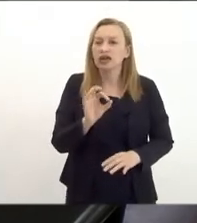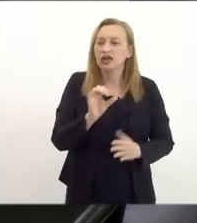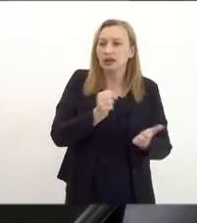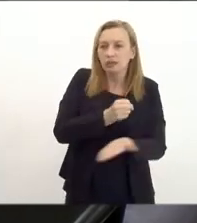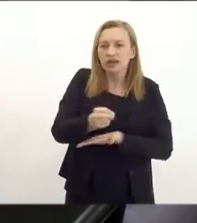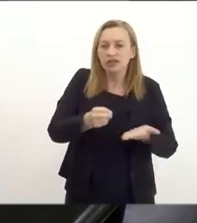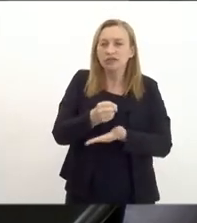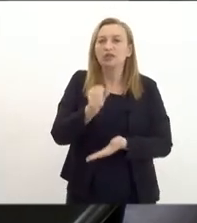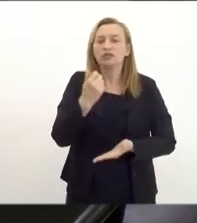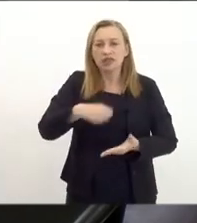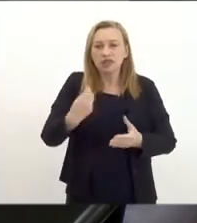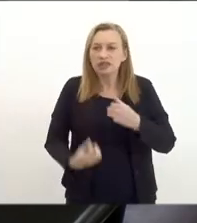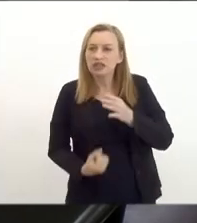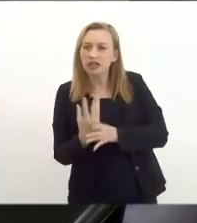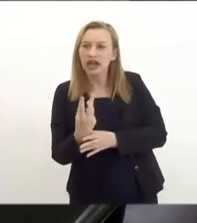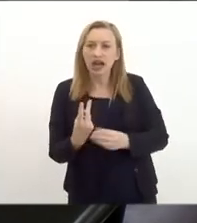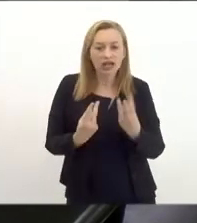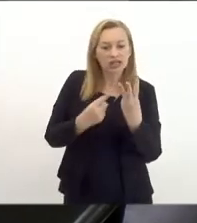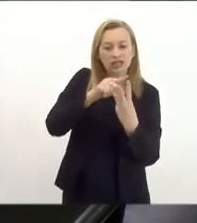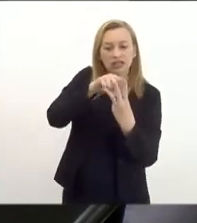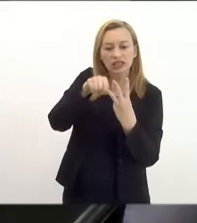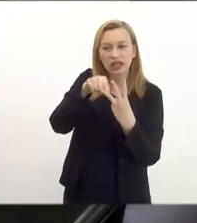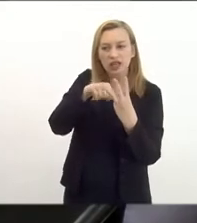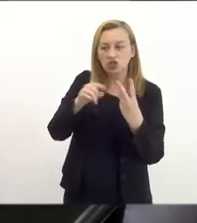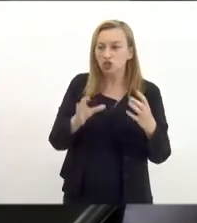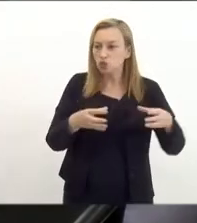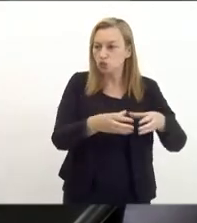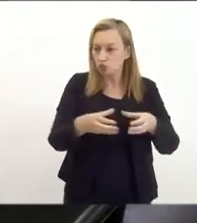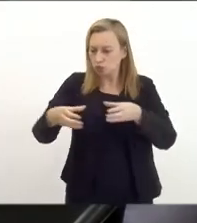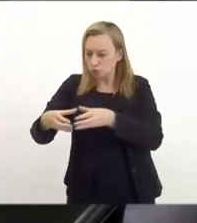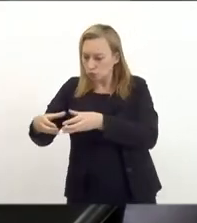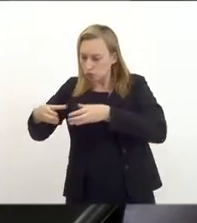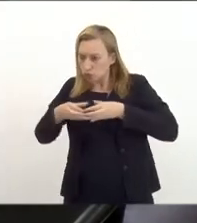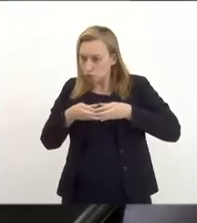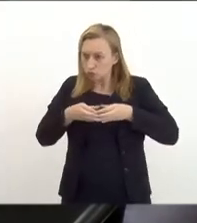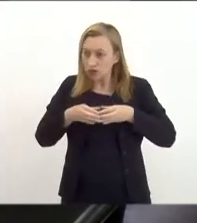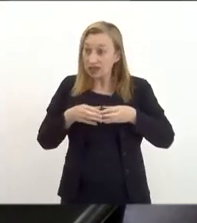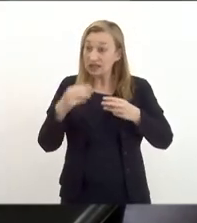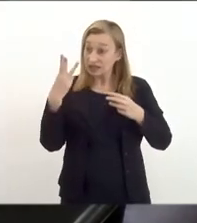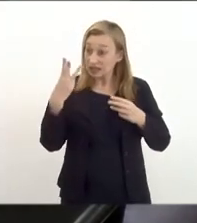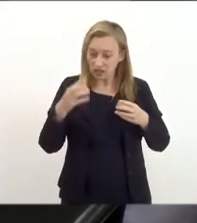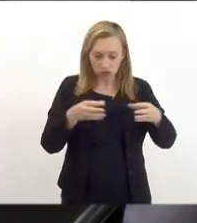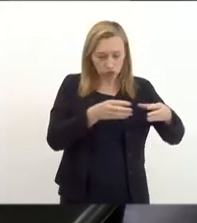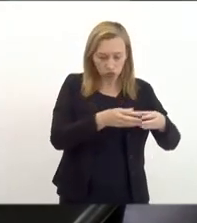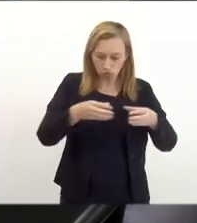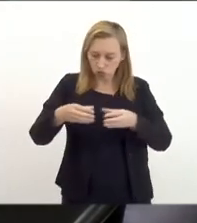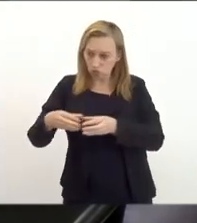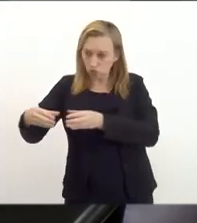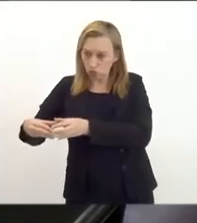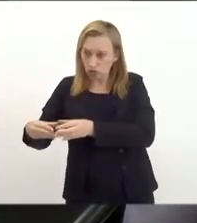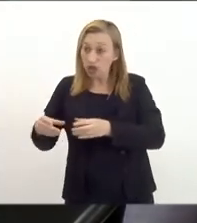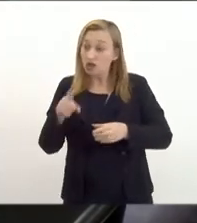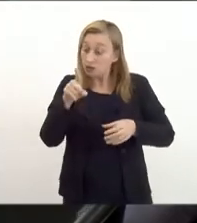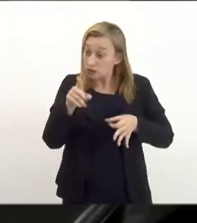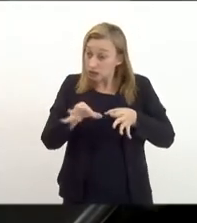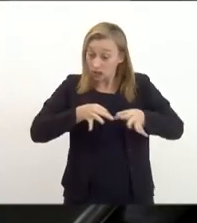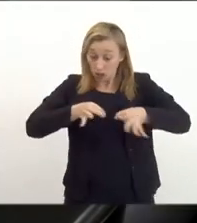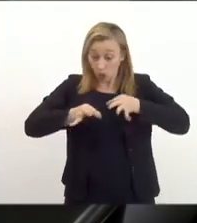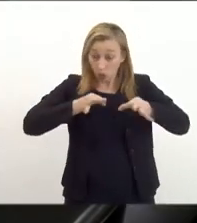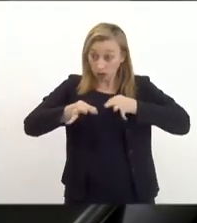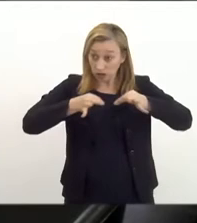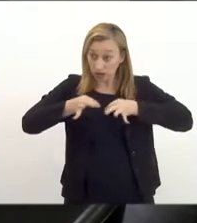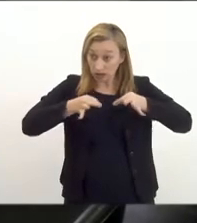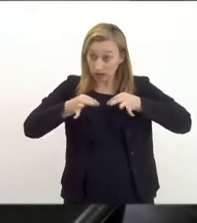você tem que constituir três grandes grupos de pessoal tá e a outra coisa é você ou se organizar